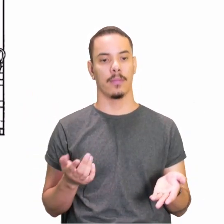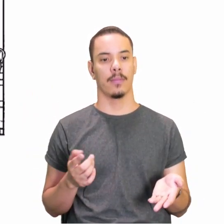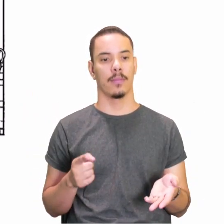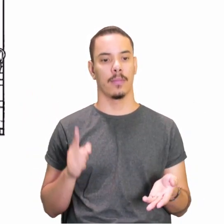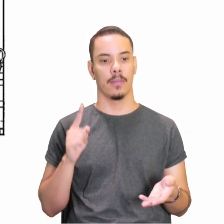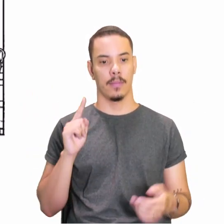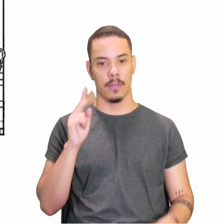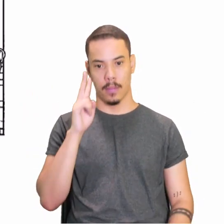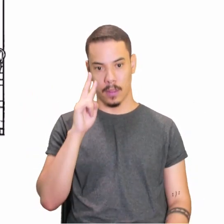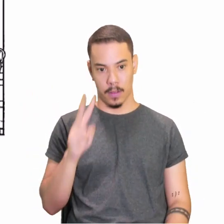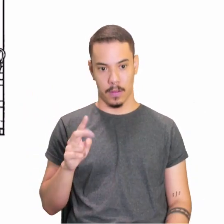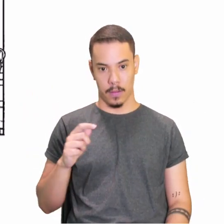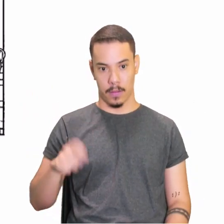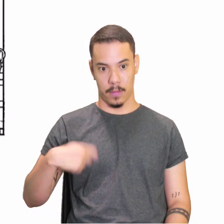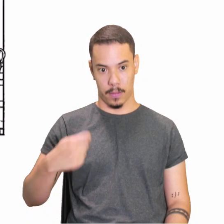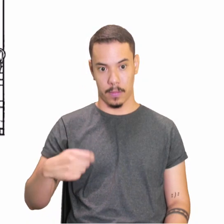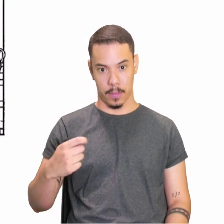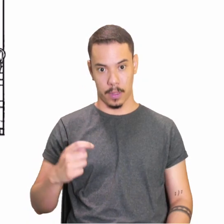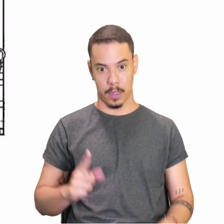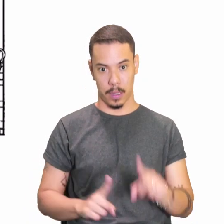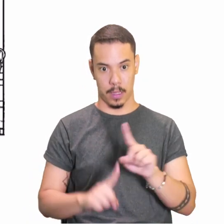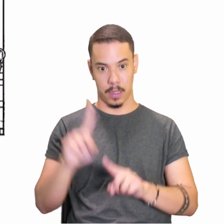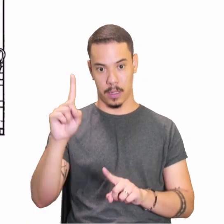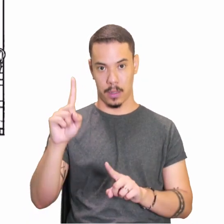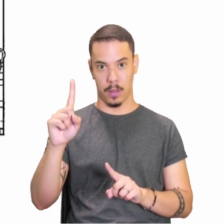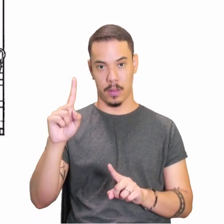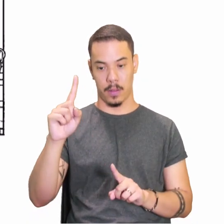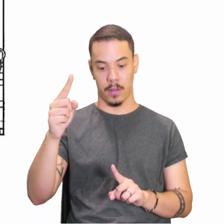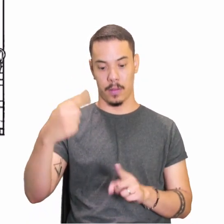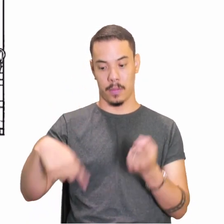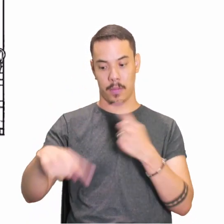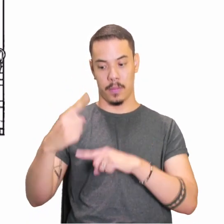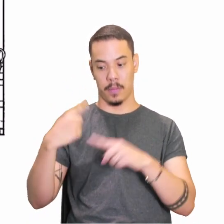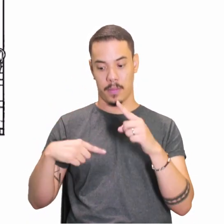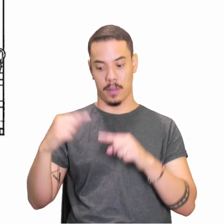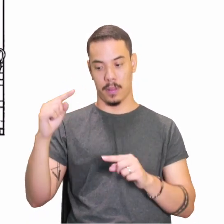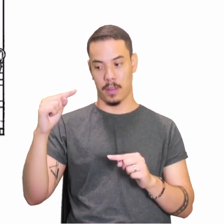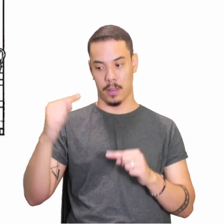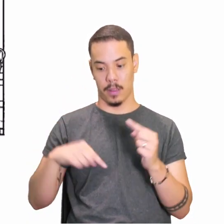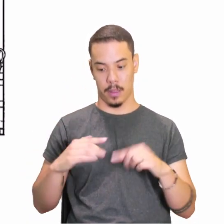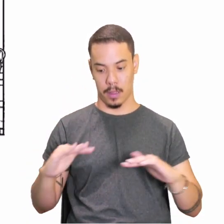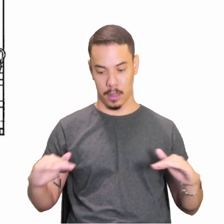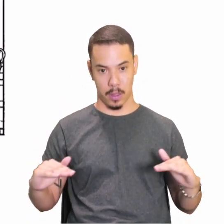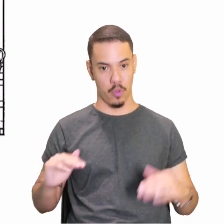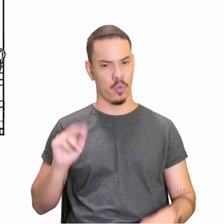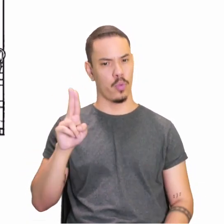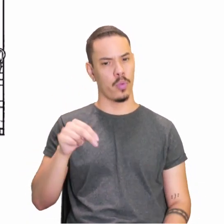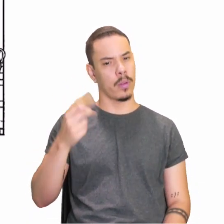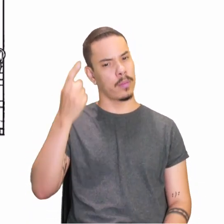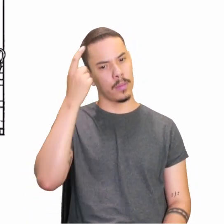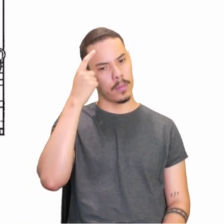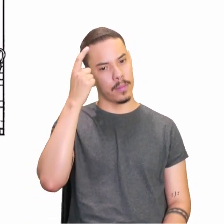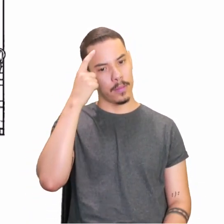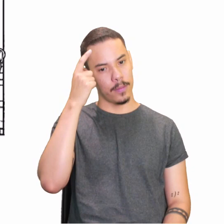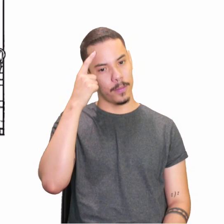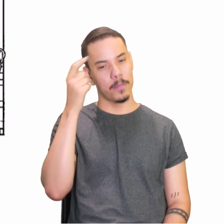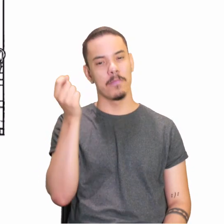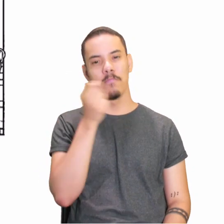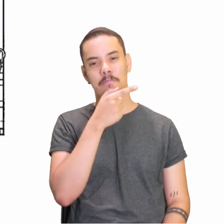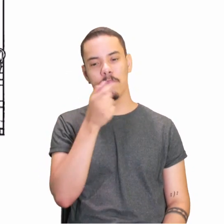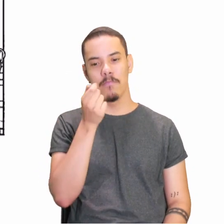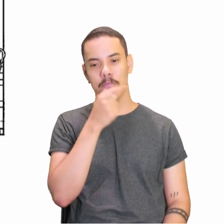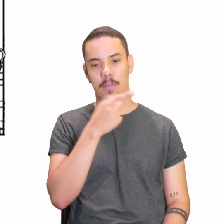cá, ela sobe. E para lá, ela desce. Nunca pensei que fosse tão